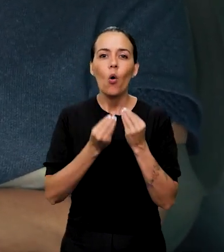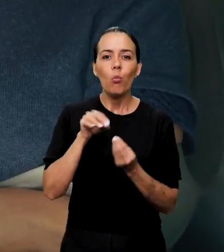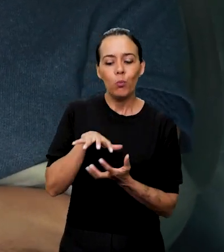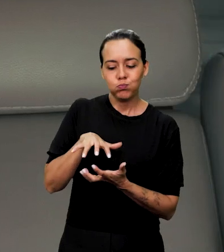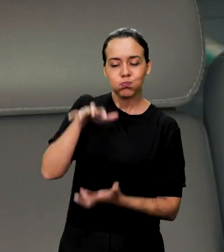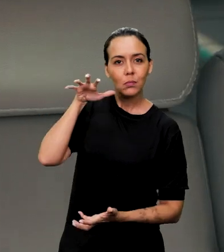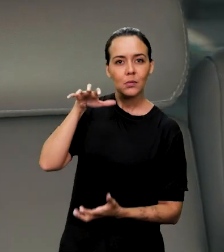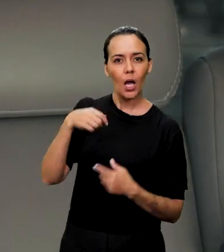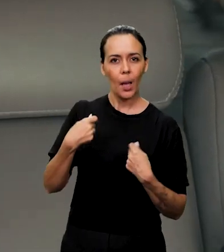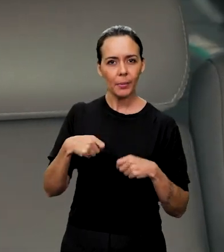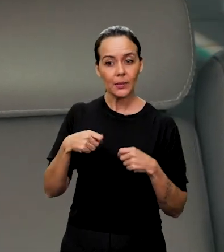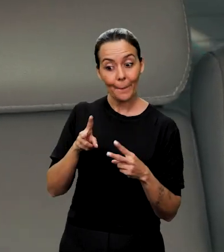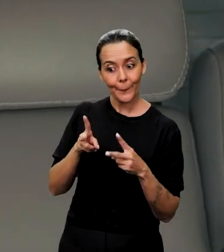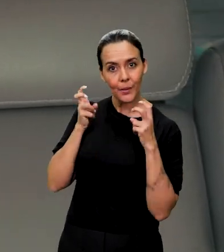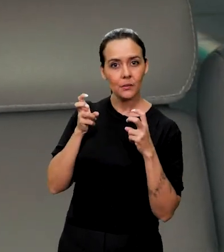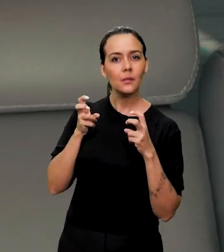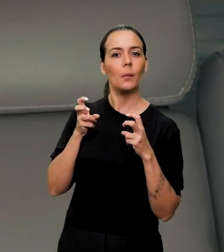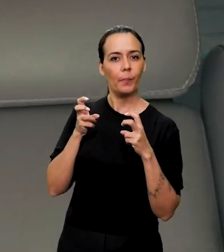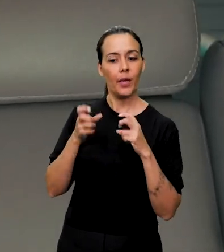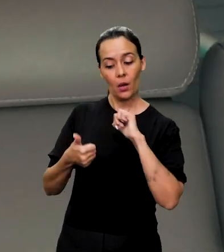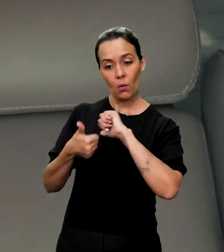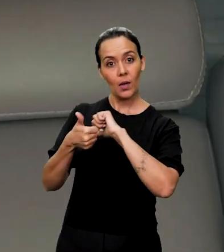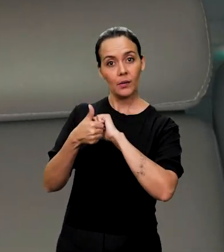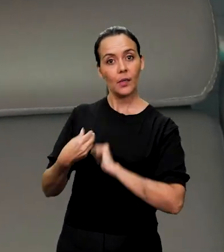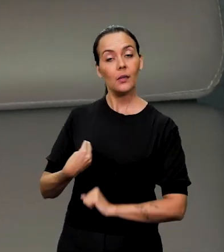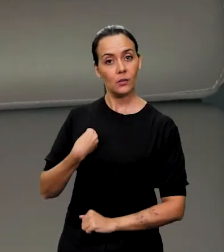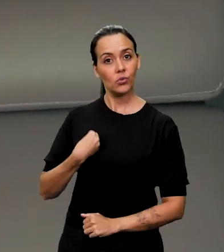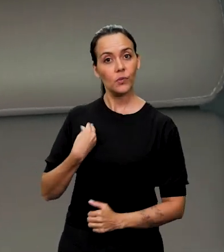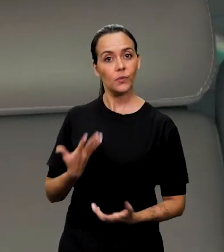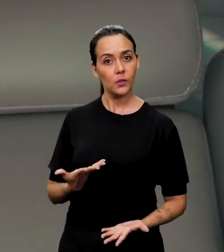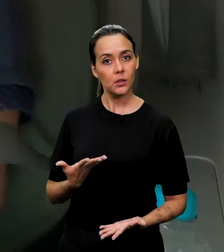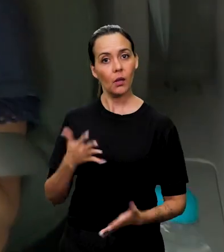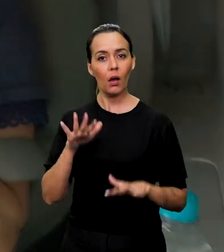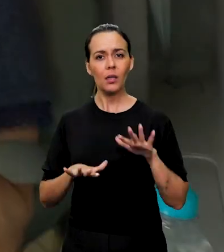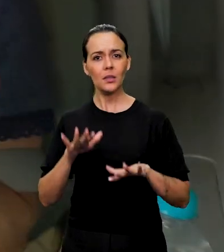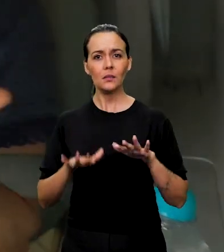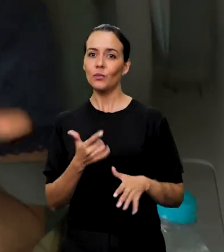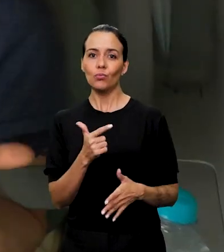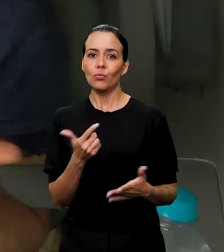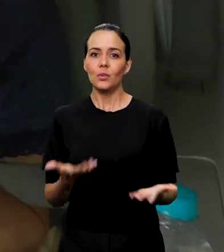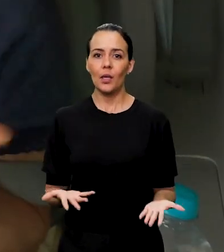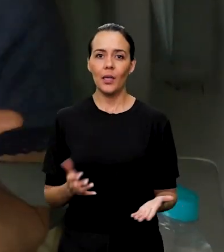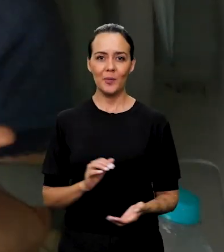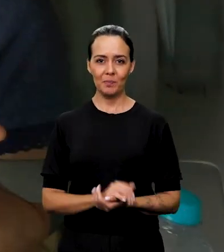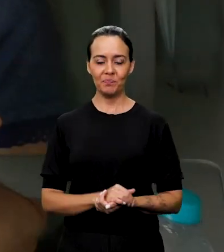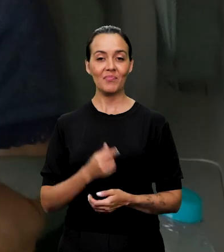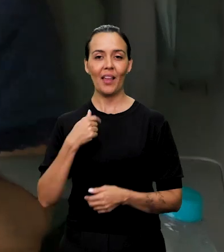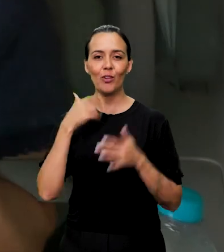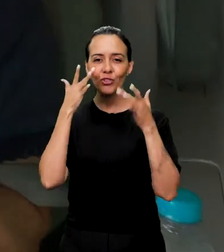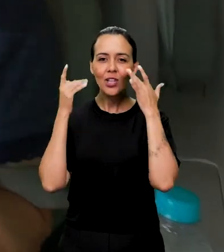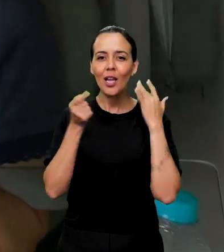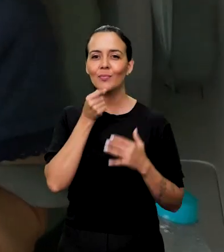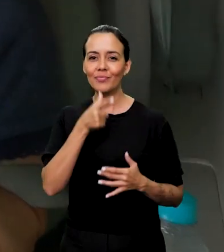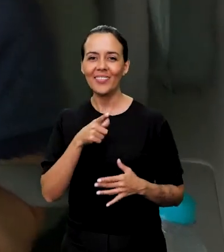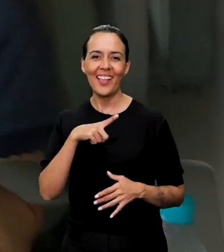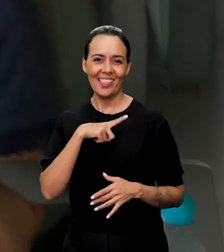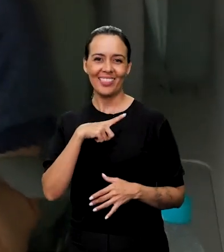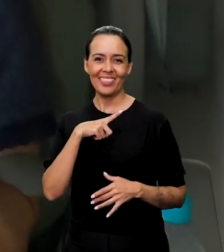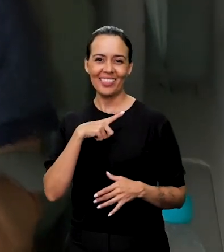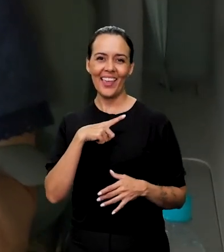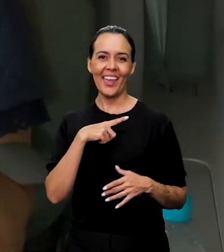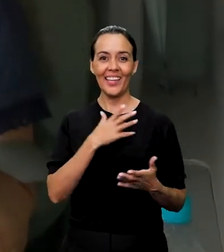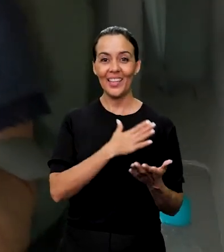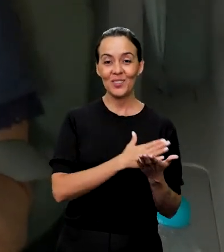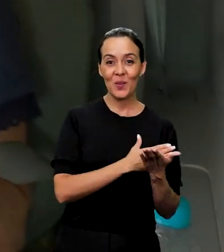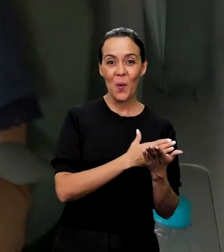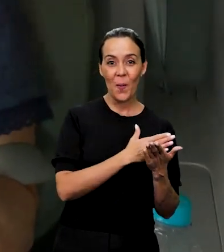olhar para isso e dar, né, manter essa qualidade de vida que nem sempre a gente faz. Eu tenho um stand-up que chama Da Puberdade à Menopausa, Sim. que eu falo justamente da